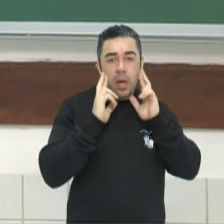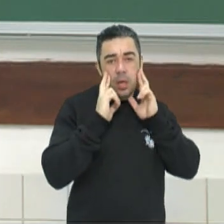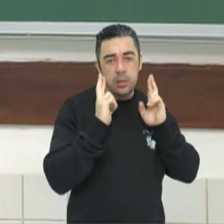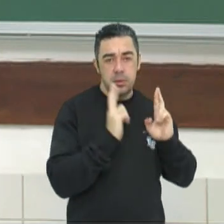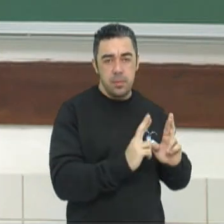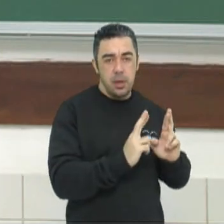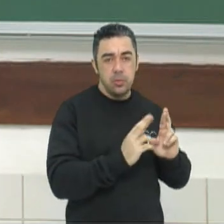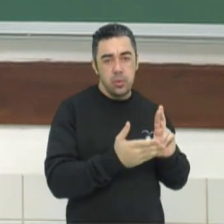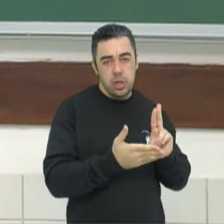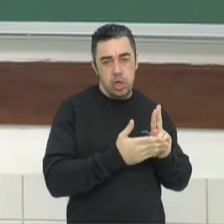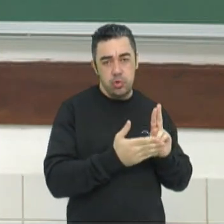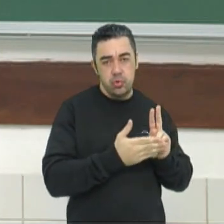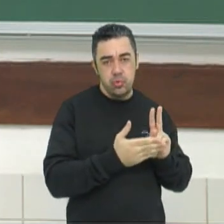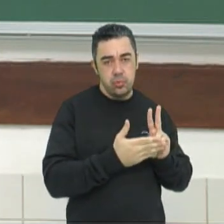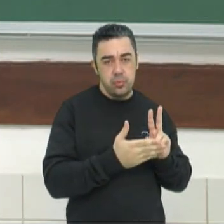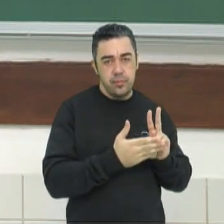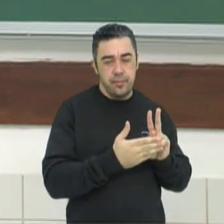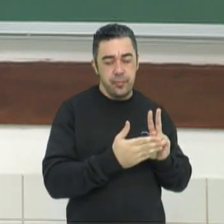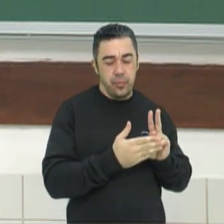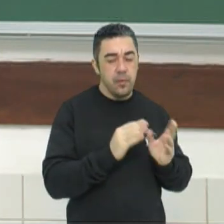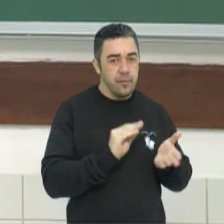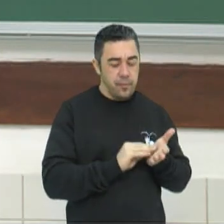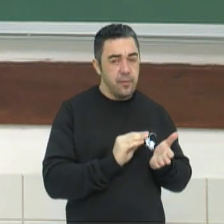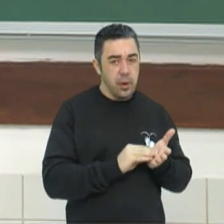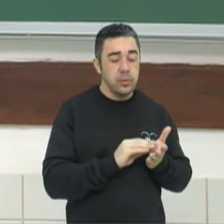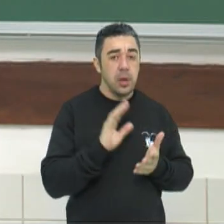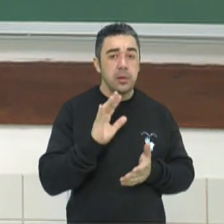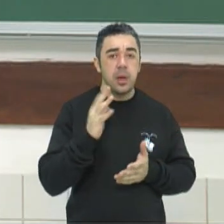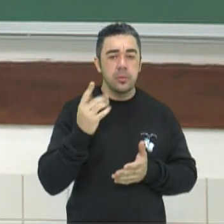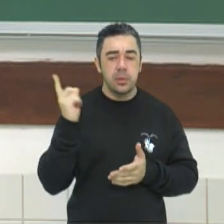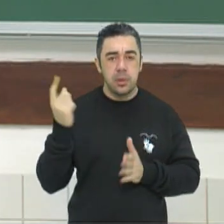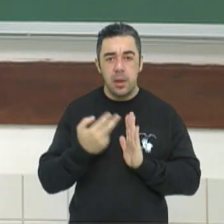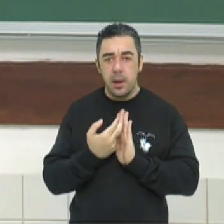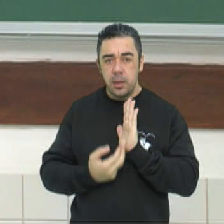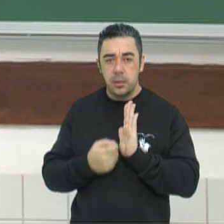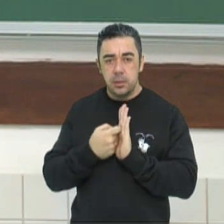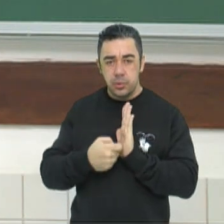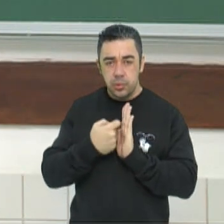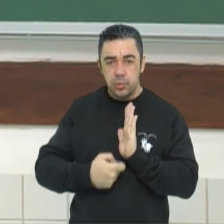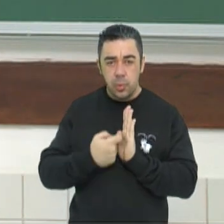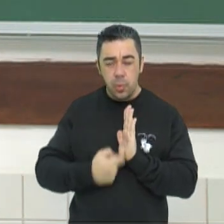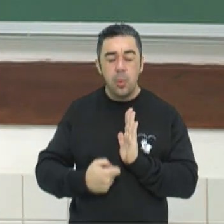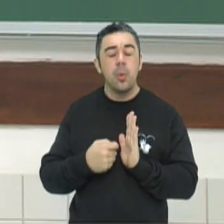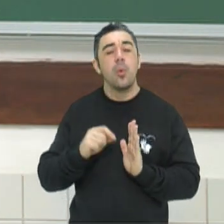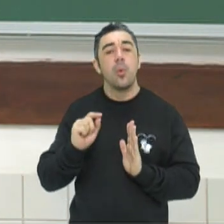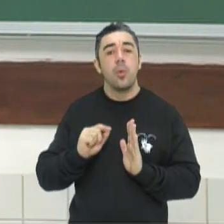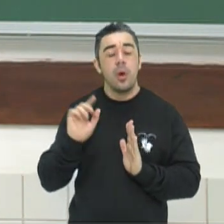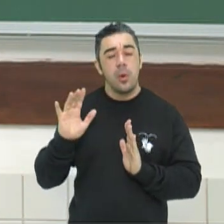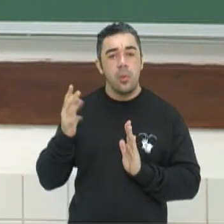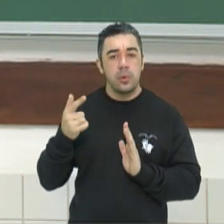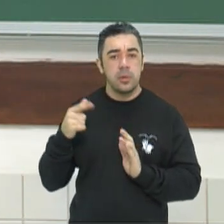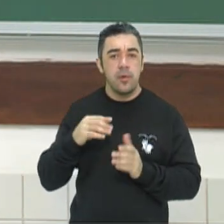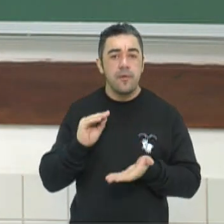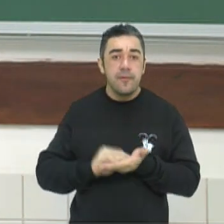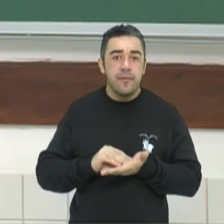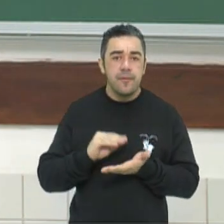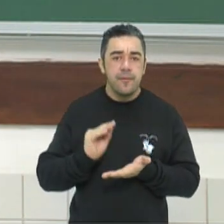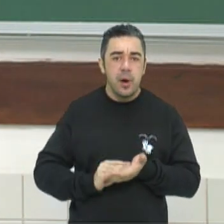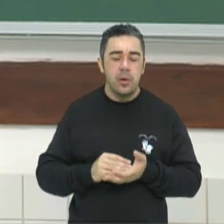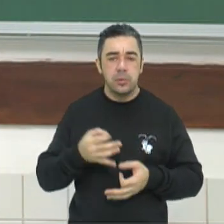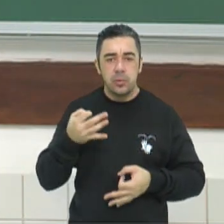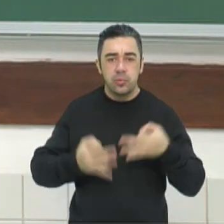os indígenas, e aí o que vai acontecer? Existe esse registro das injustiças pela qual os